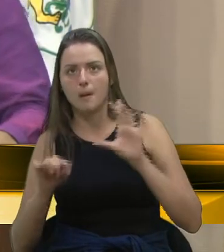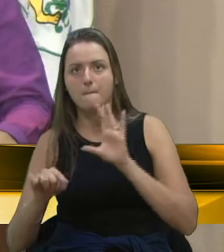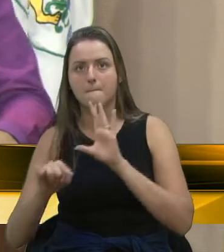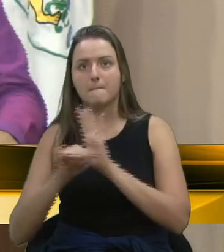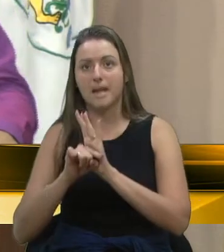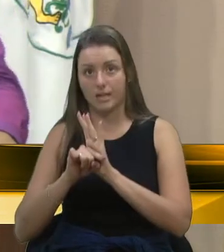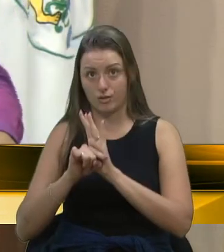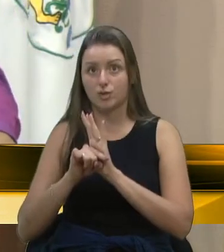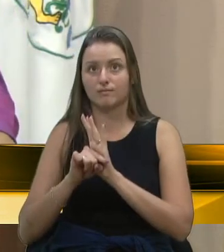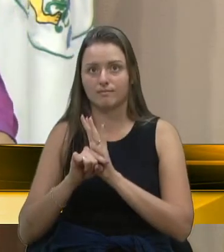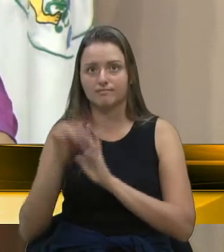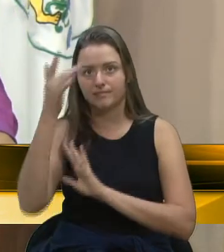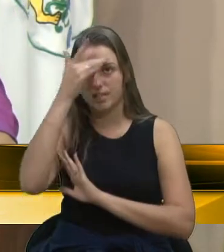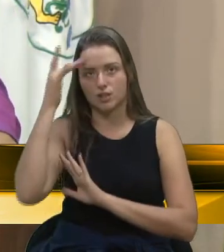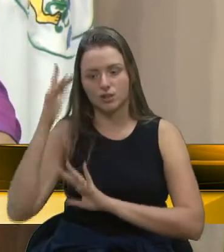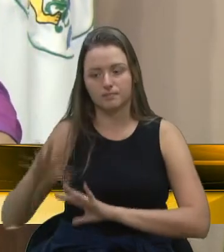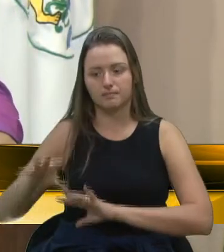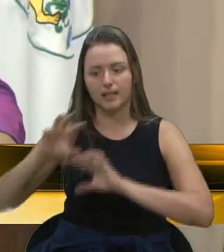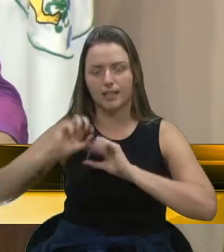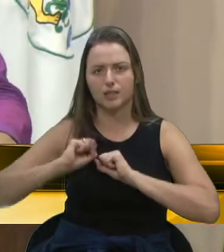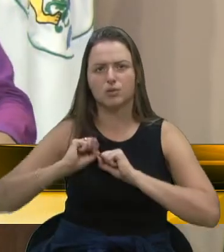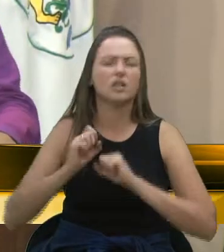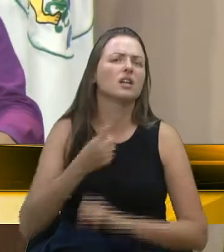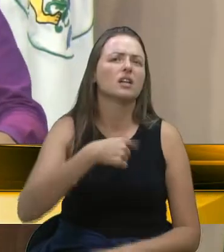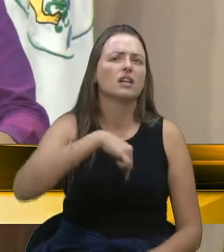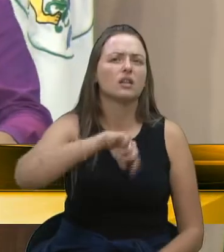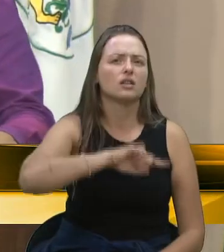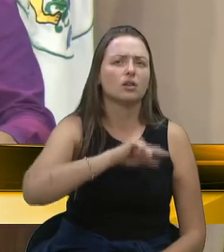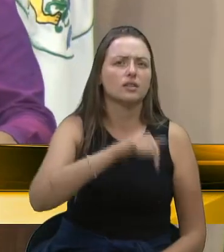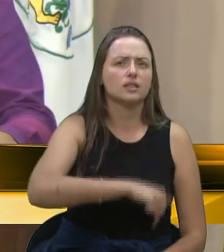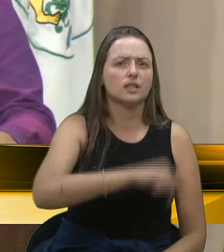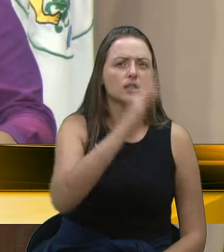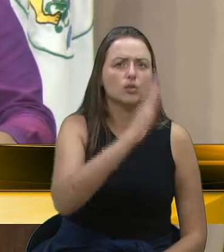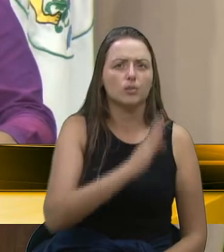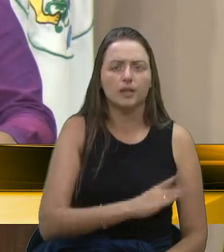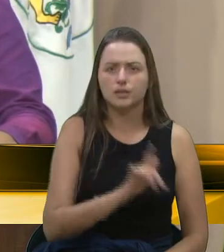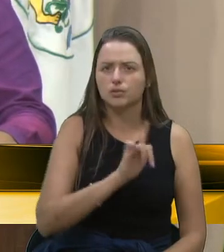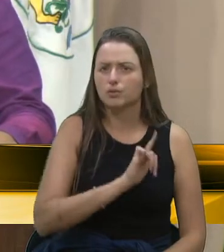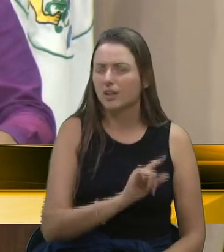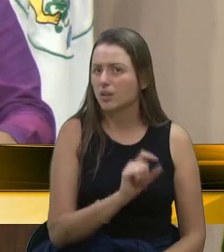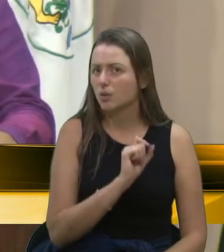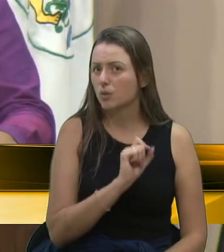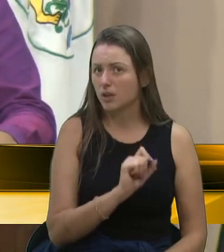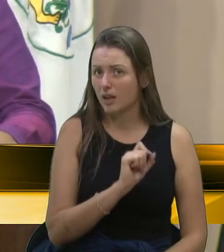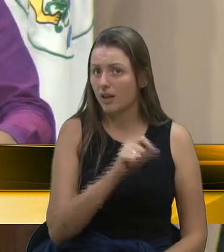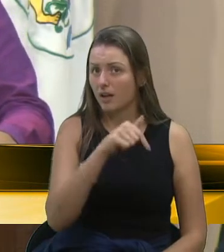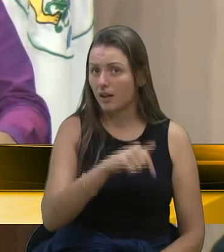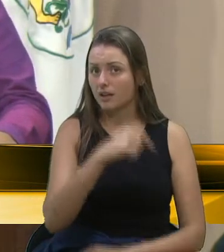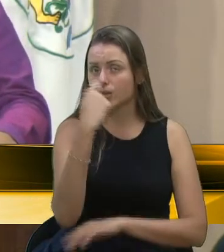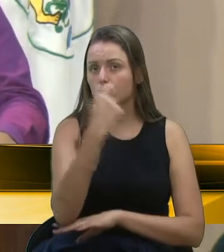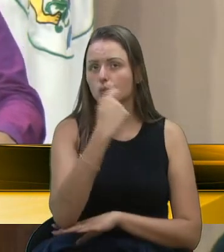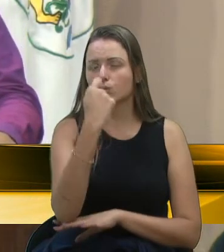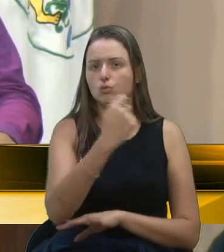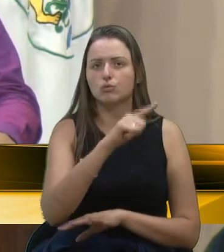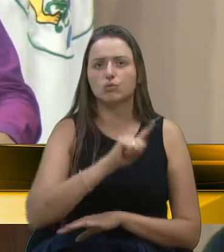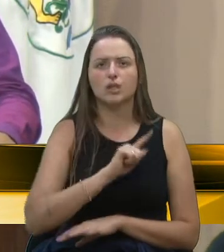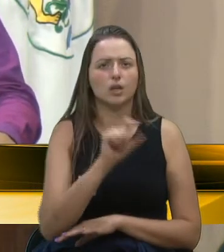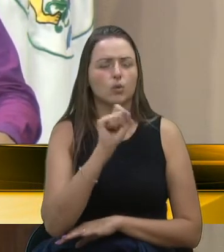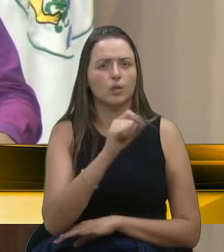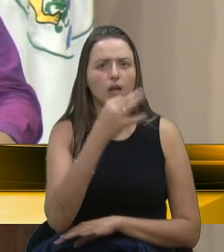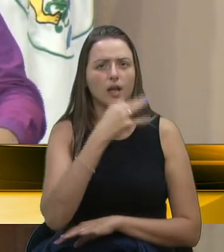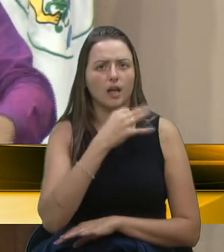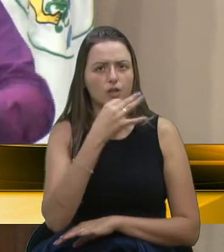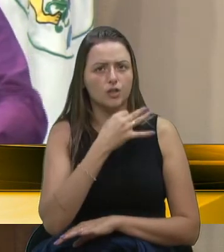Curva decrescente. E o que nós temos no Brasil, especialmente no Rio Grande do Sul e em